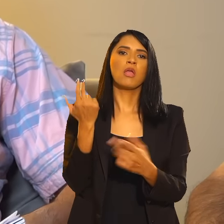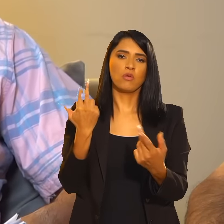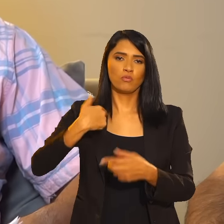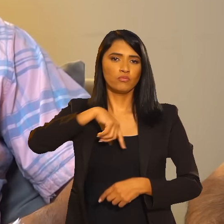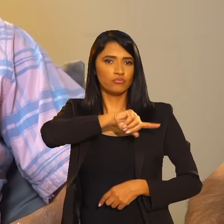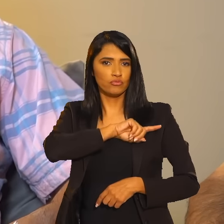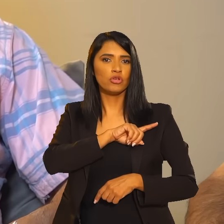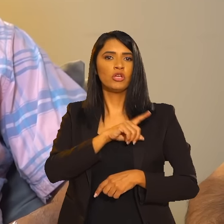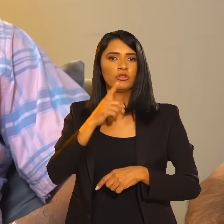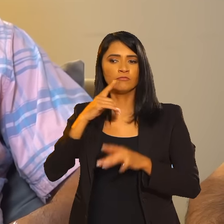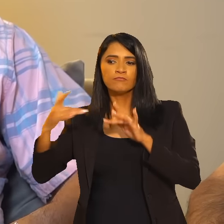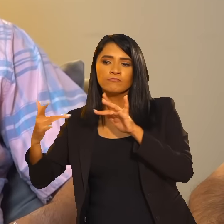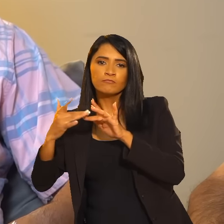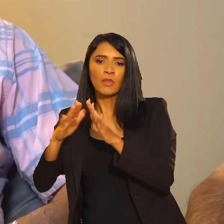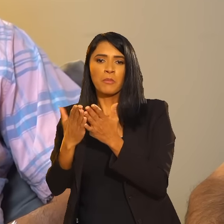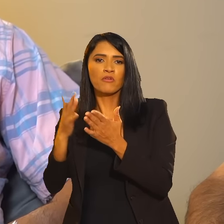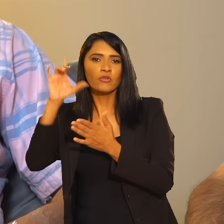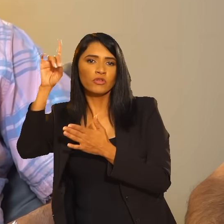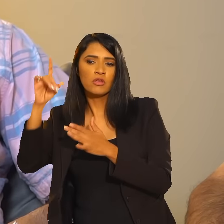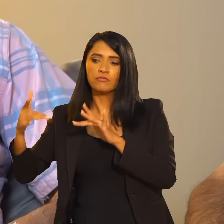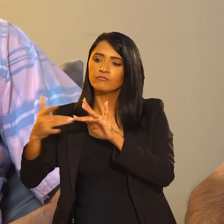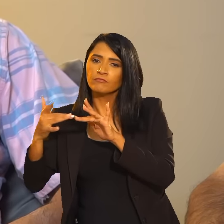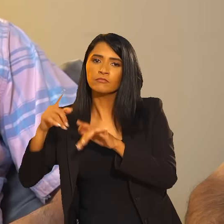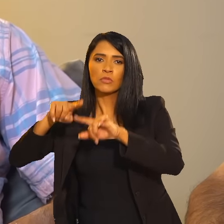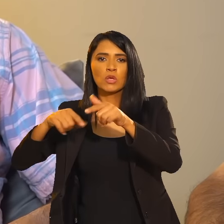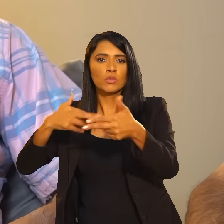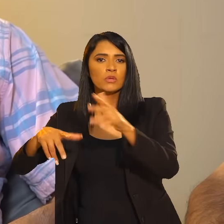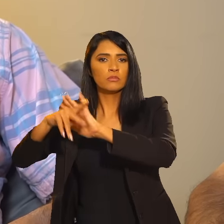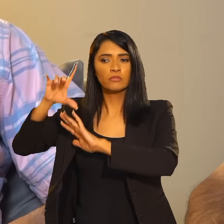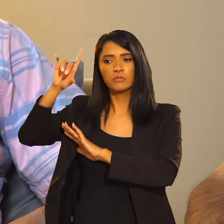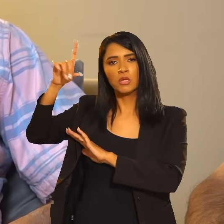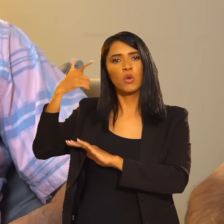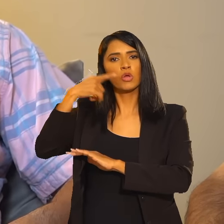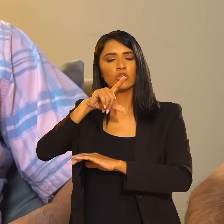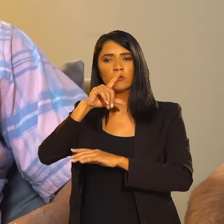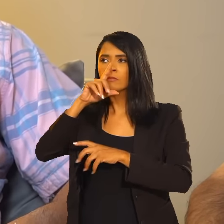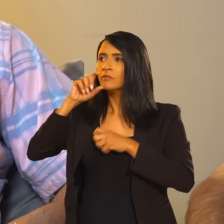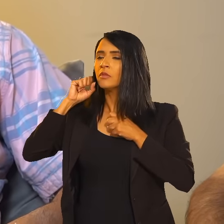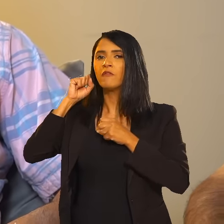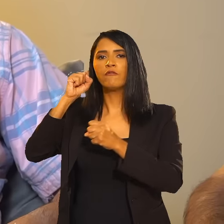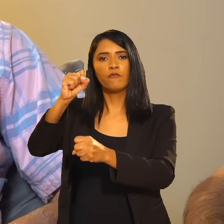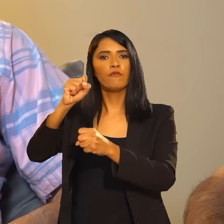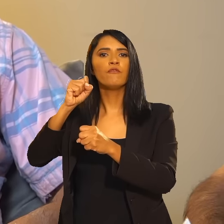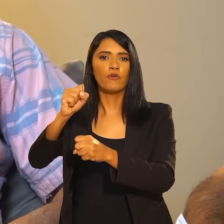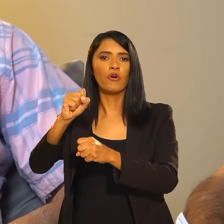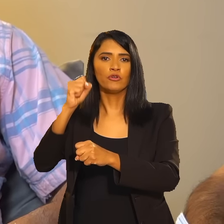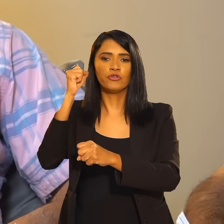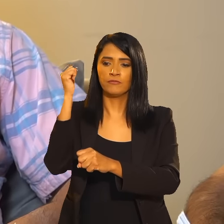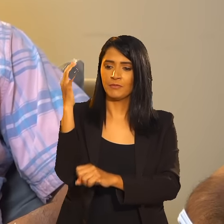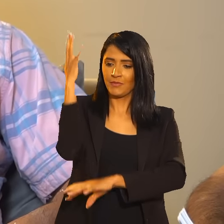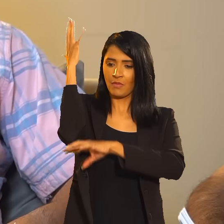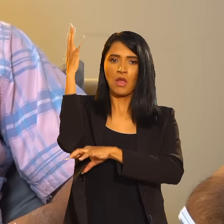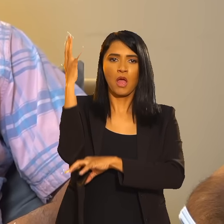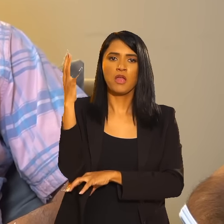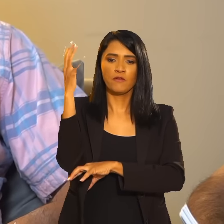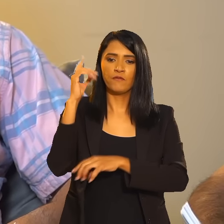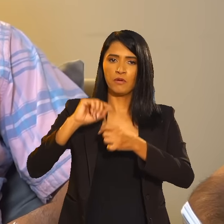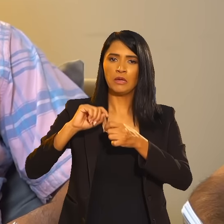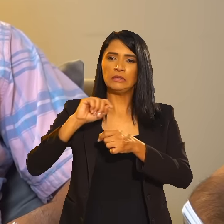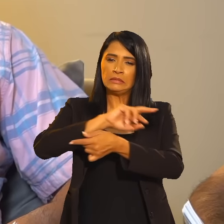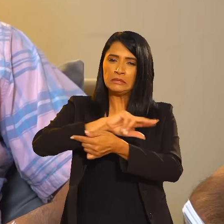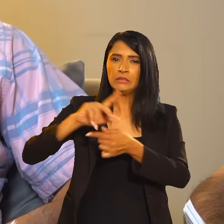quando a gente começa a ter mais contato com a palavra de Deus, mais contato com as coisas de Deus, a gente começa a criar raízes. E aquelas raízes fazem com que